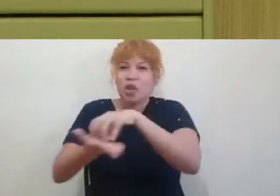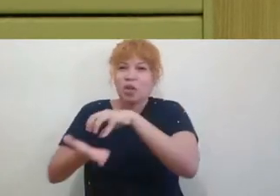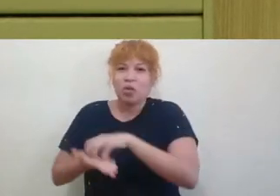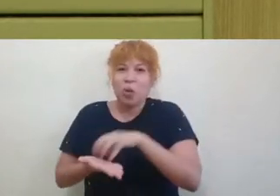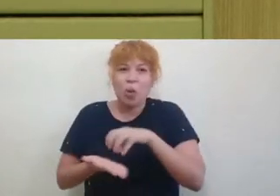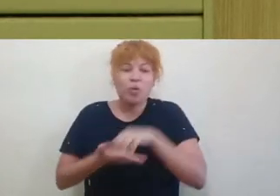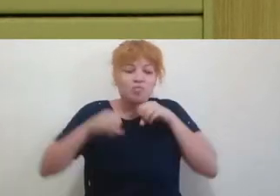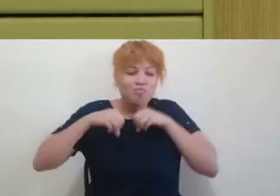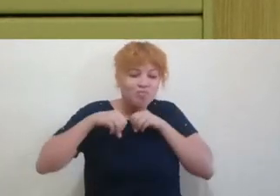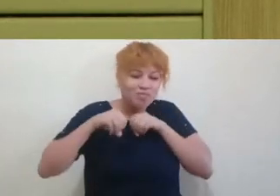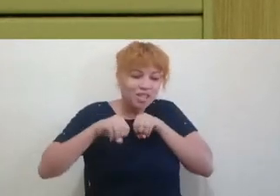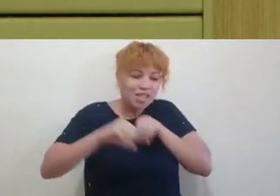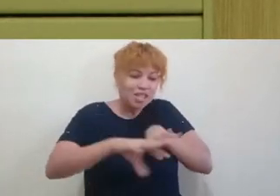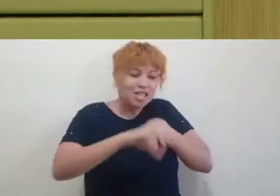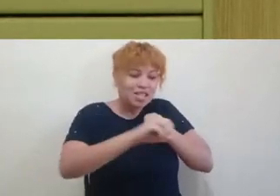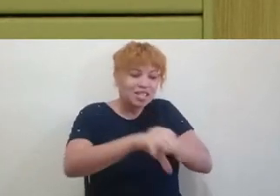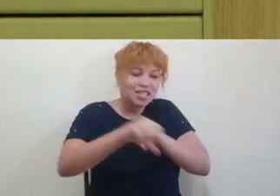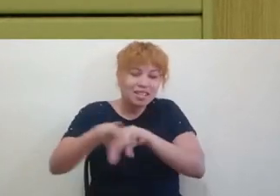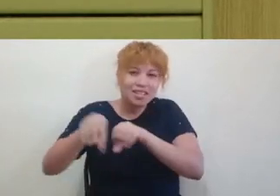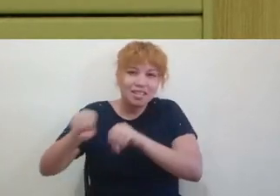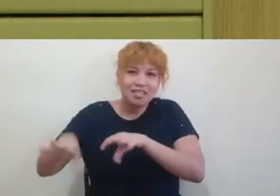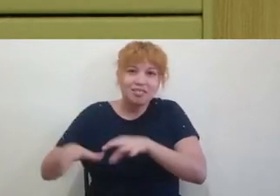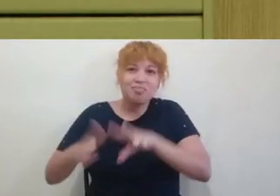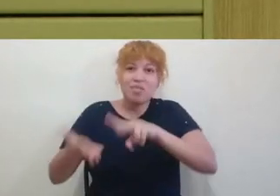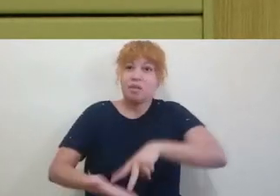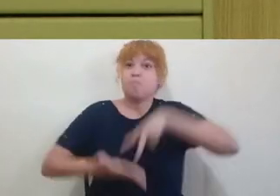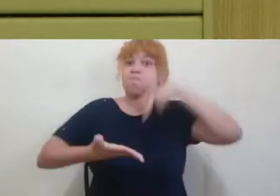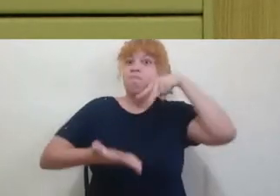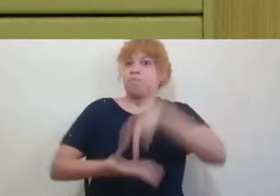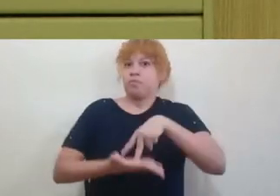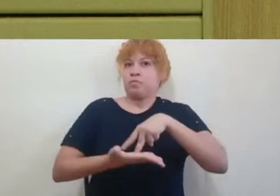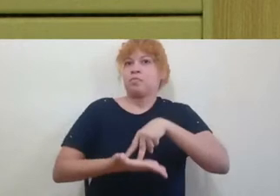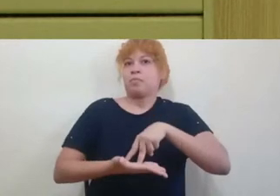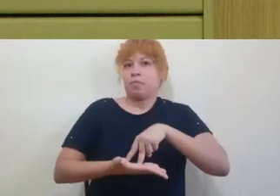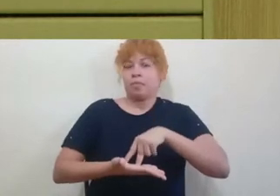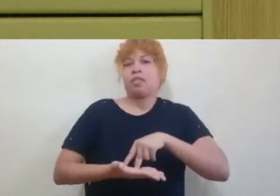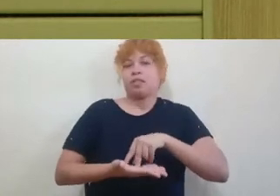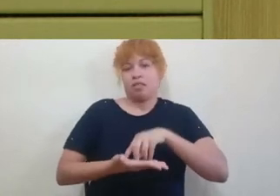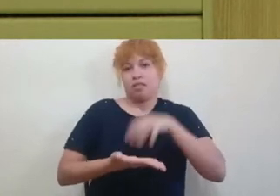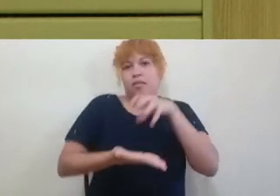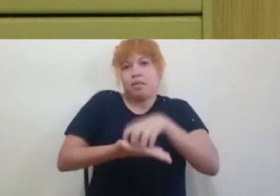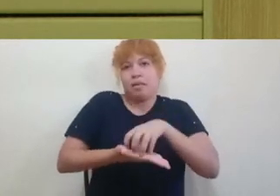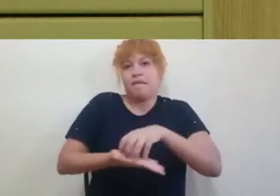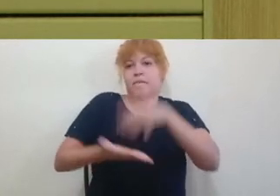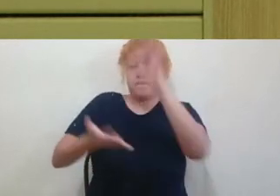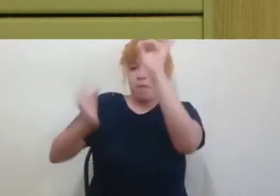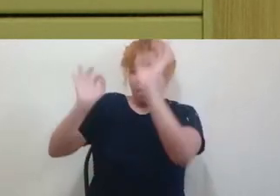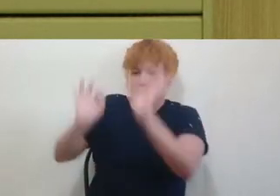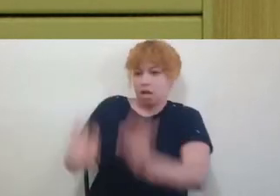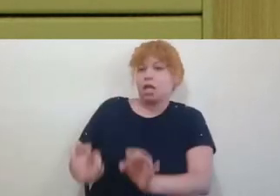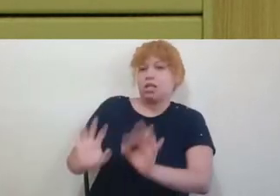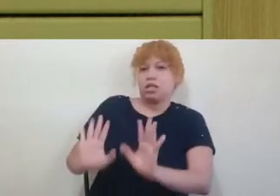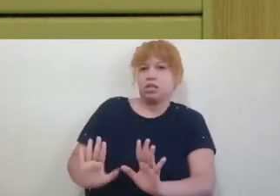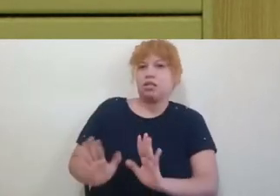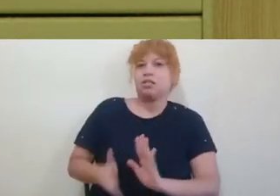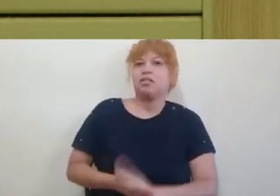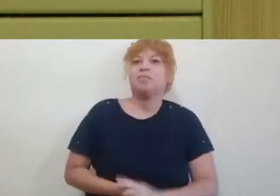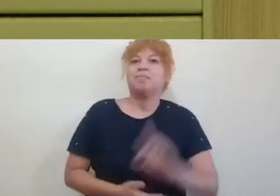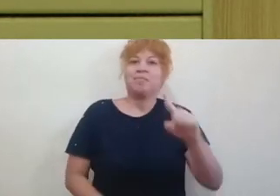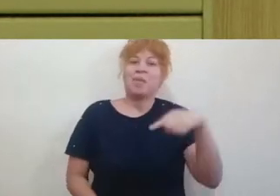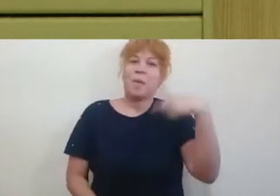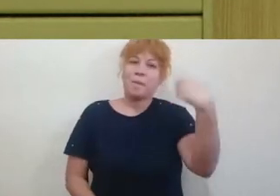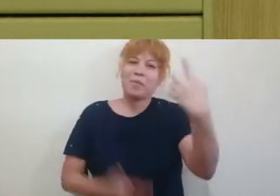a colação de grau. Muito obrigada, tenham um bom dia e muito sucesso na trajetória de vida